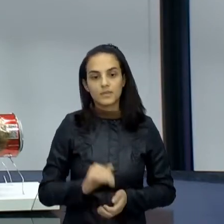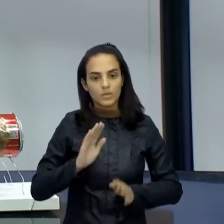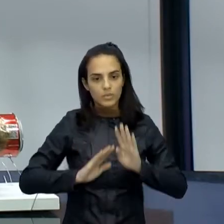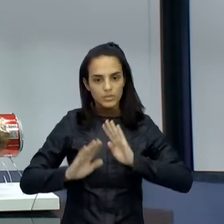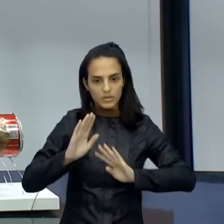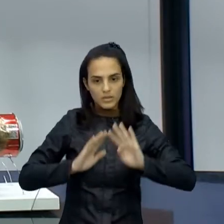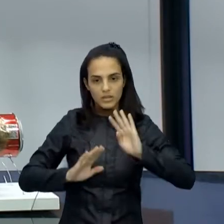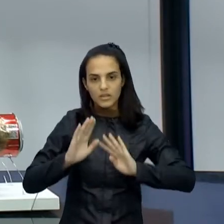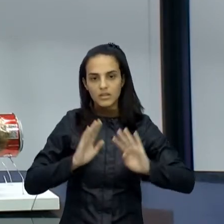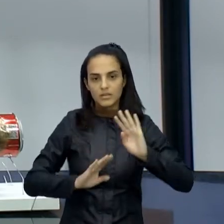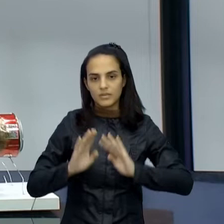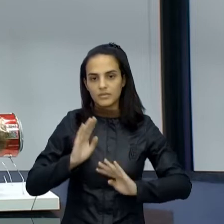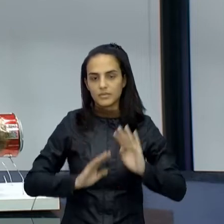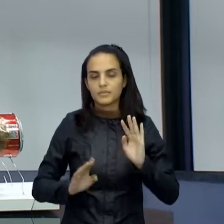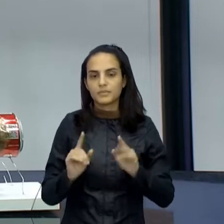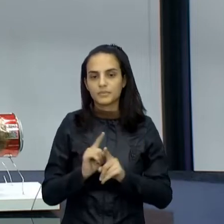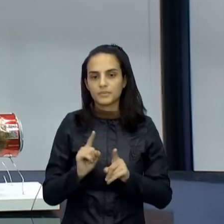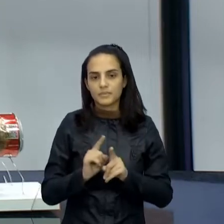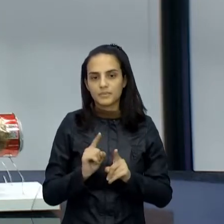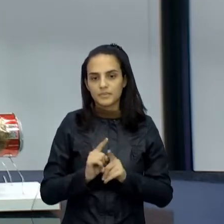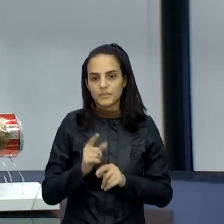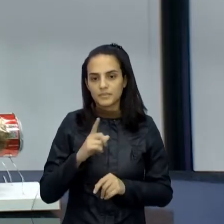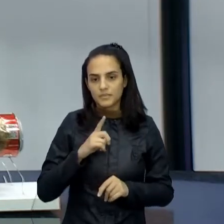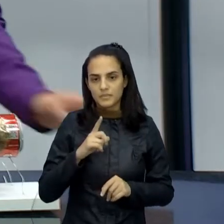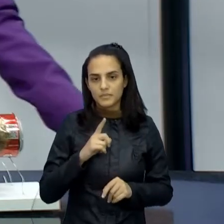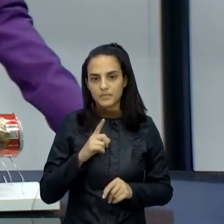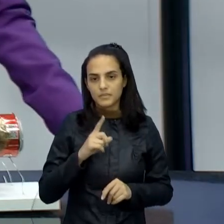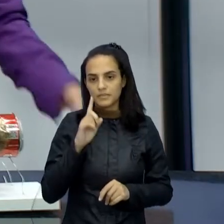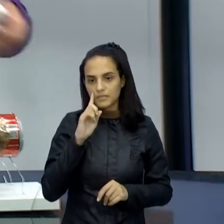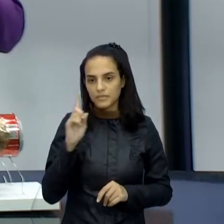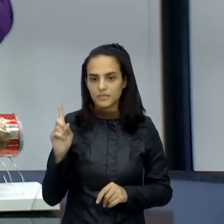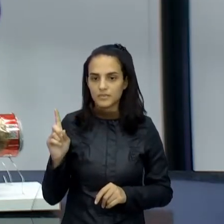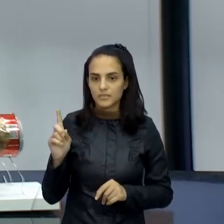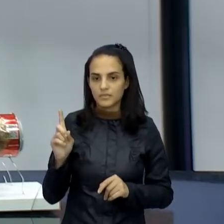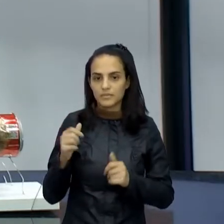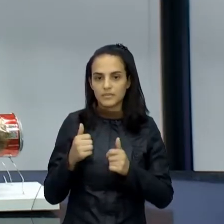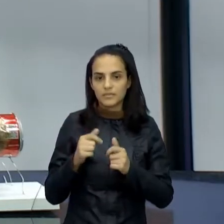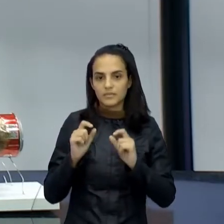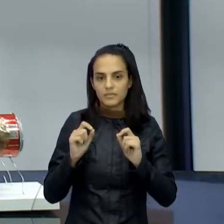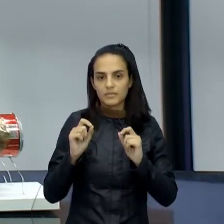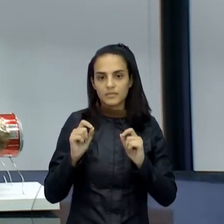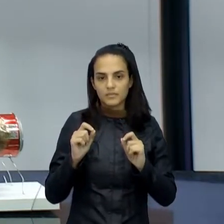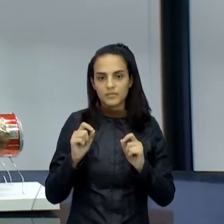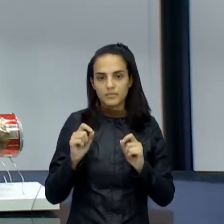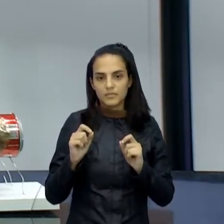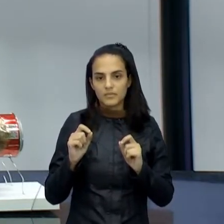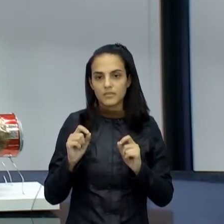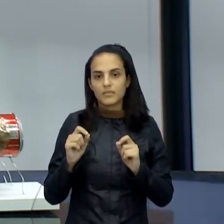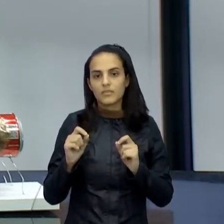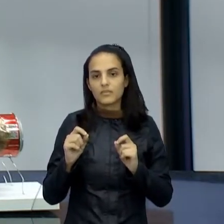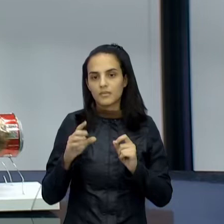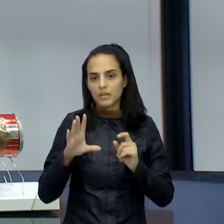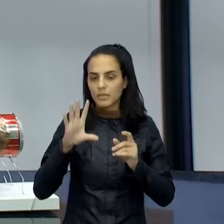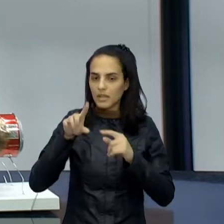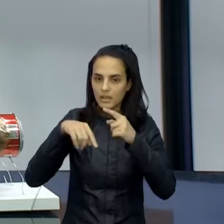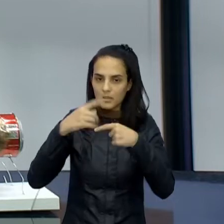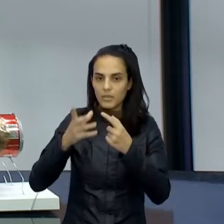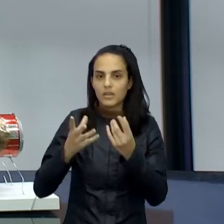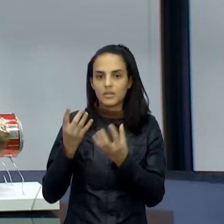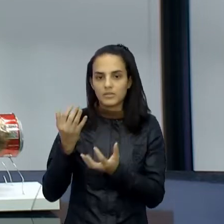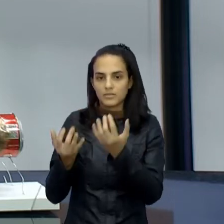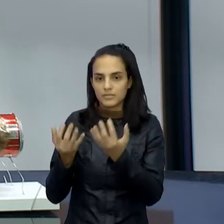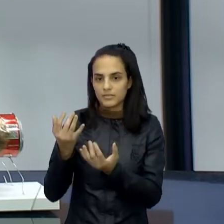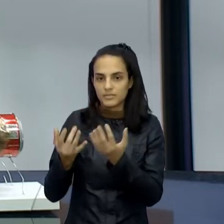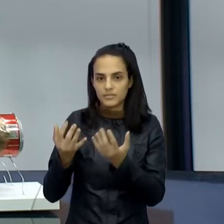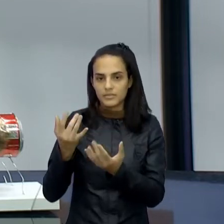cuidado. Ó, além disso, pessoal, eu tô deixando aqui do lado um pouco de papel úmido, tá? Para apagar o fogo. Tem que ser úmido,